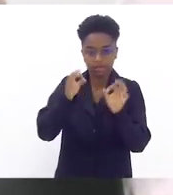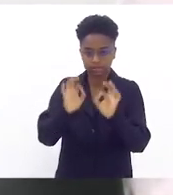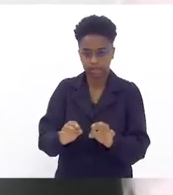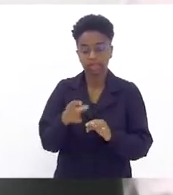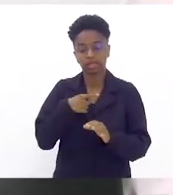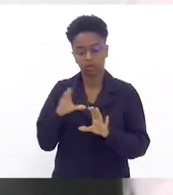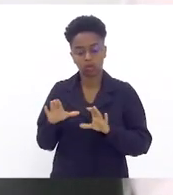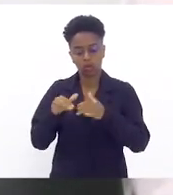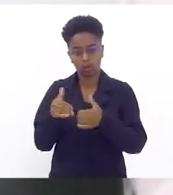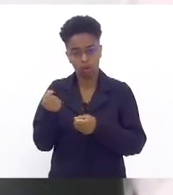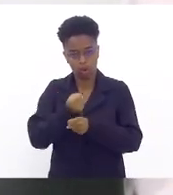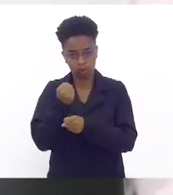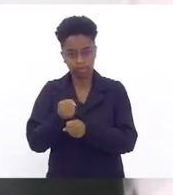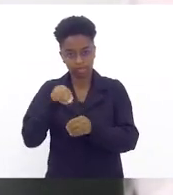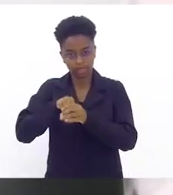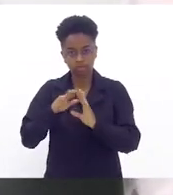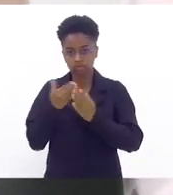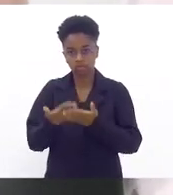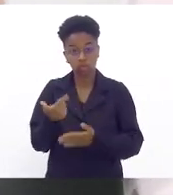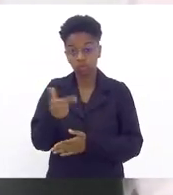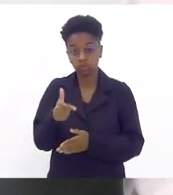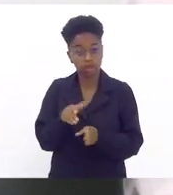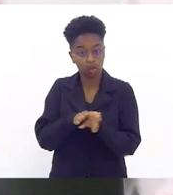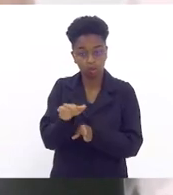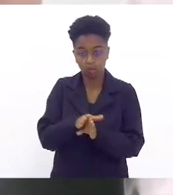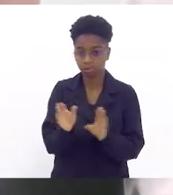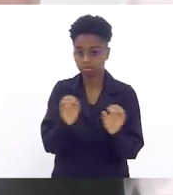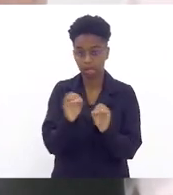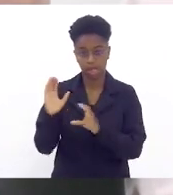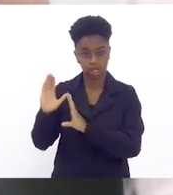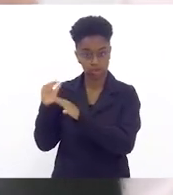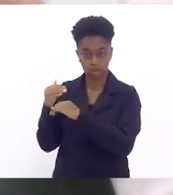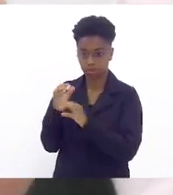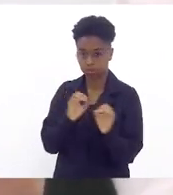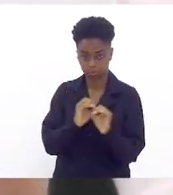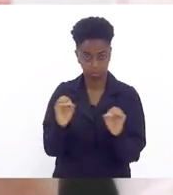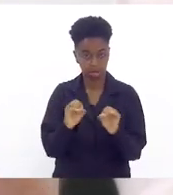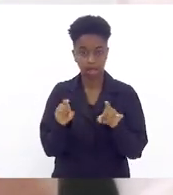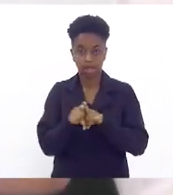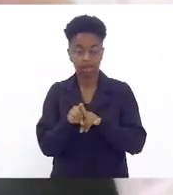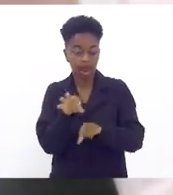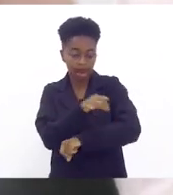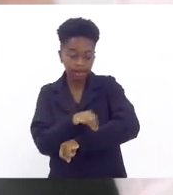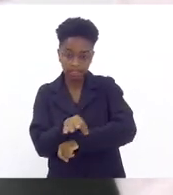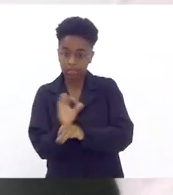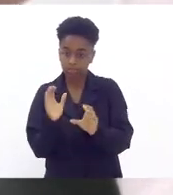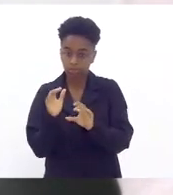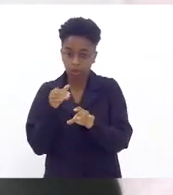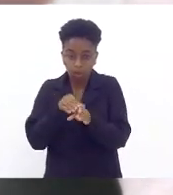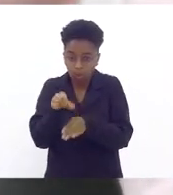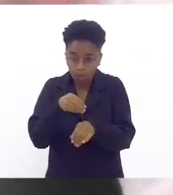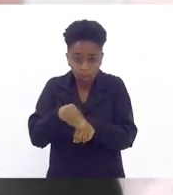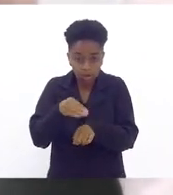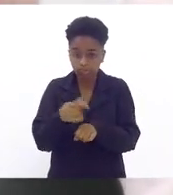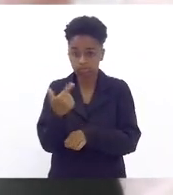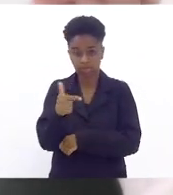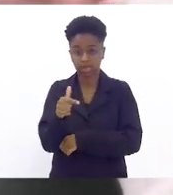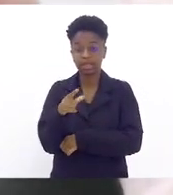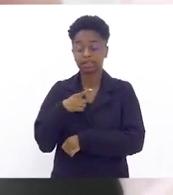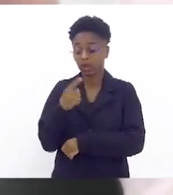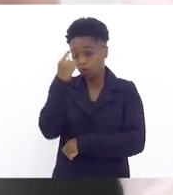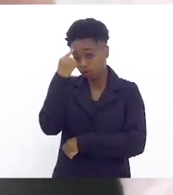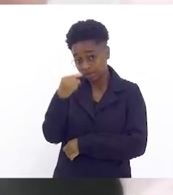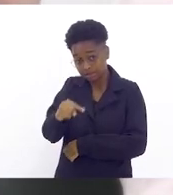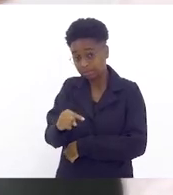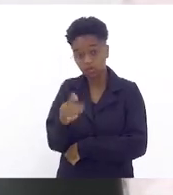equipe de obra na escola que não tá sendo orientado por nenhum Engenheiro por nenhum arquiteto eles estão lá há uma semana sem saber o que